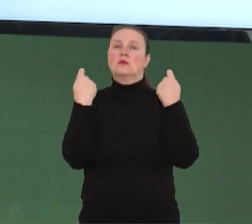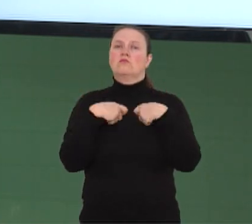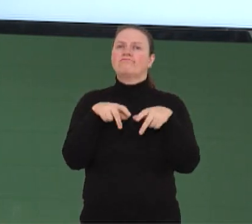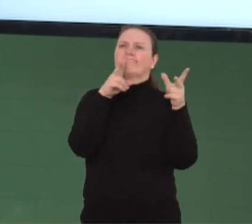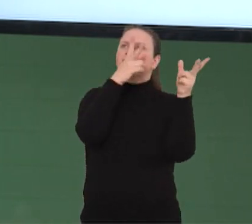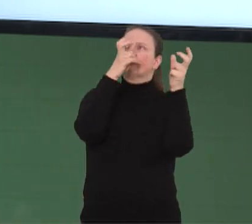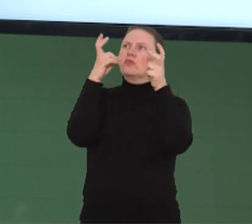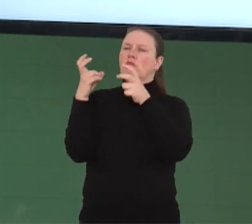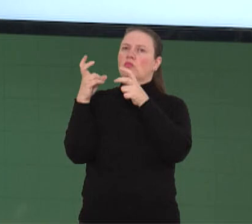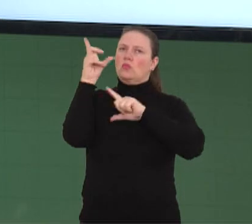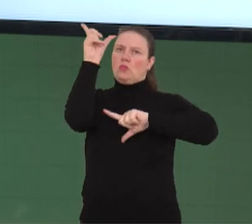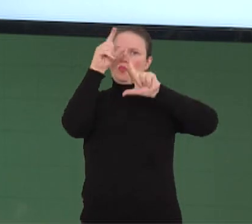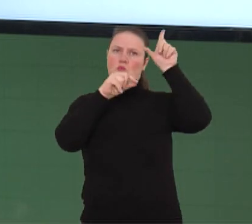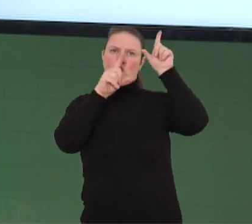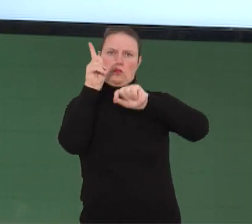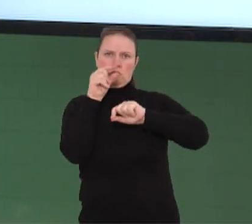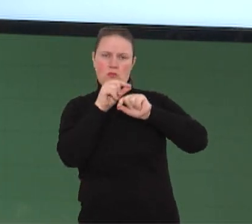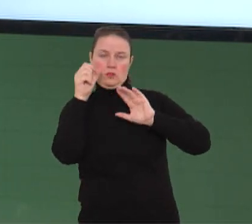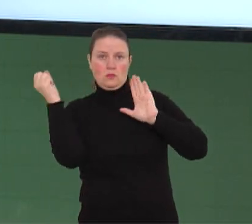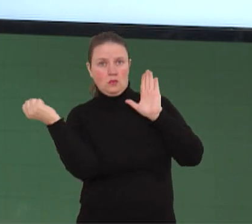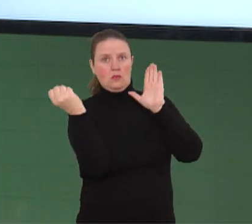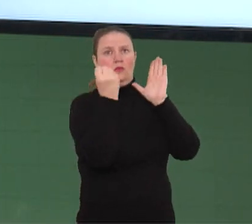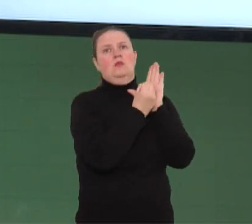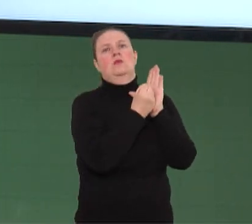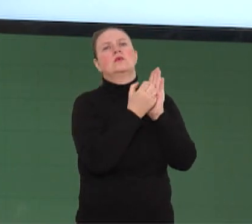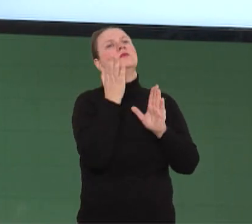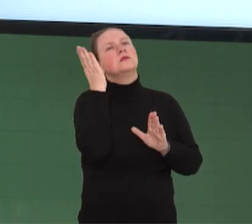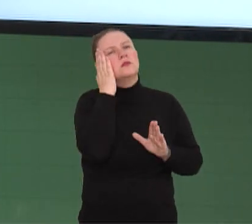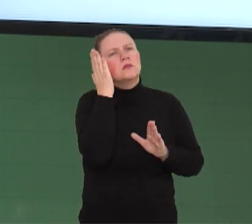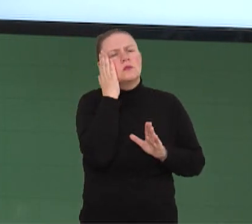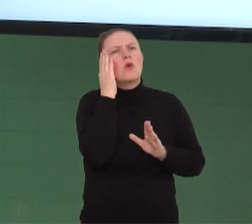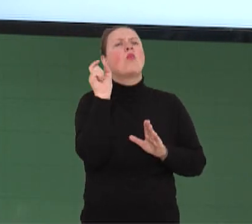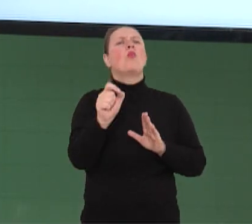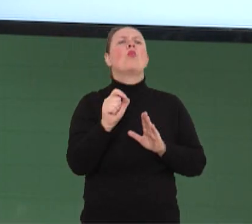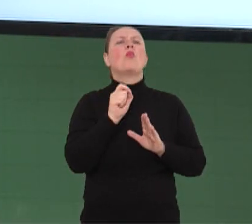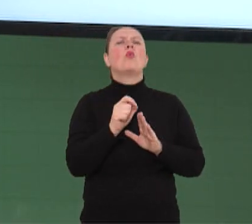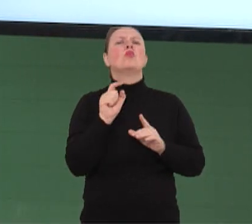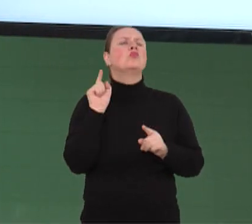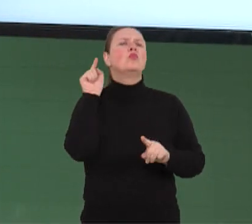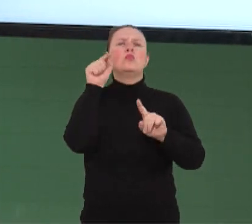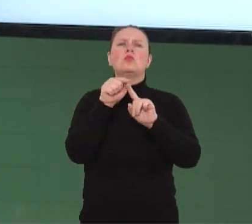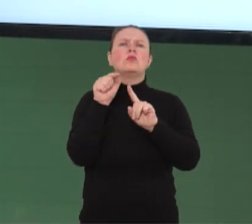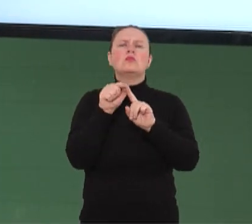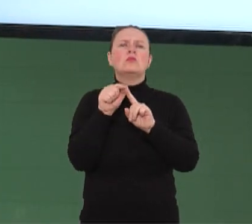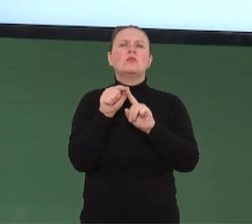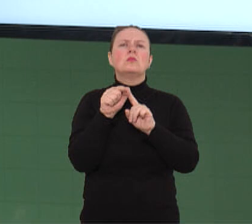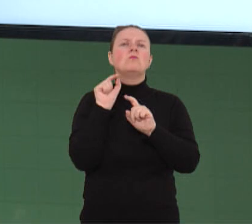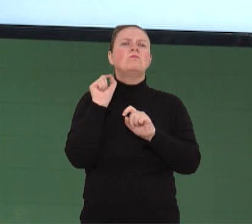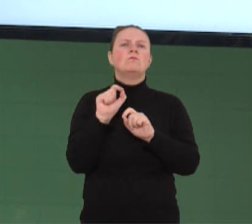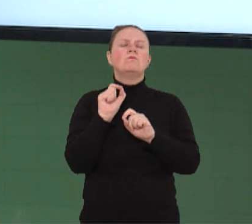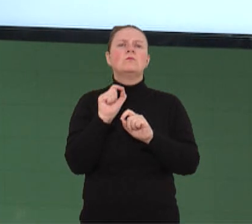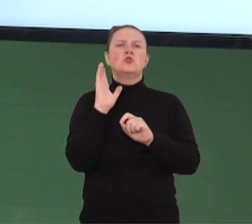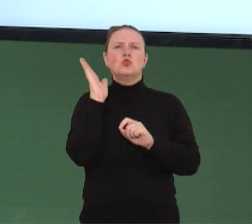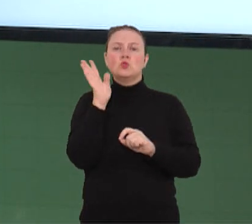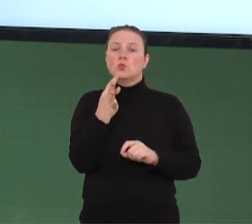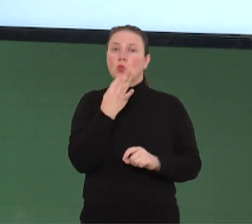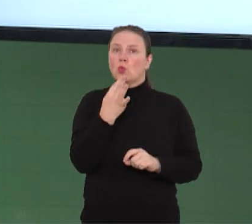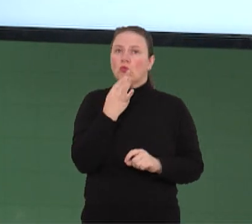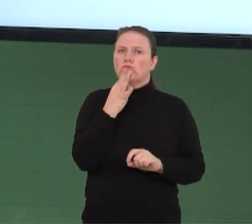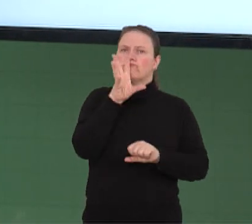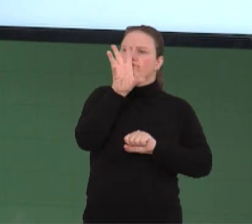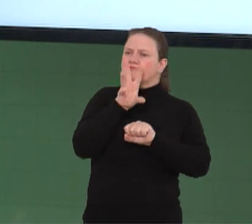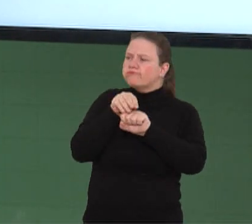monumento para uma estrela marcada, e eles sabiam para que ponto cardeal eles estavam olhando. Eles já